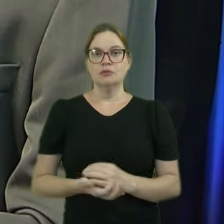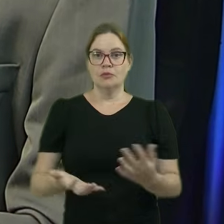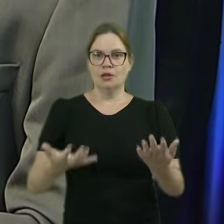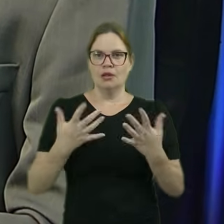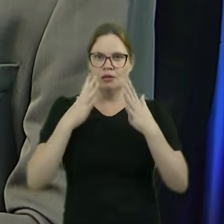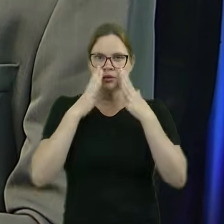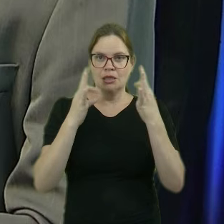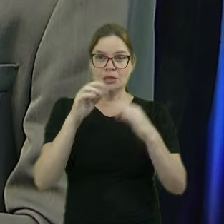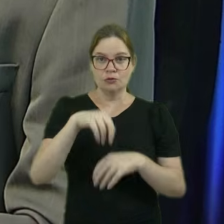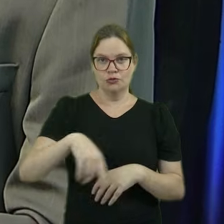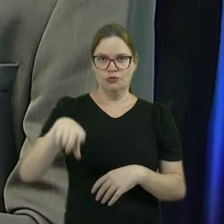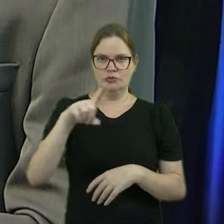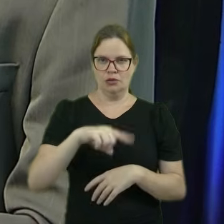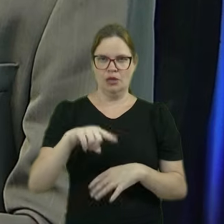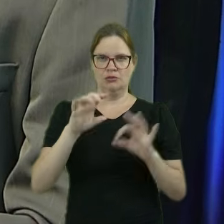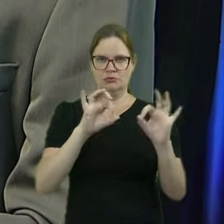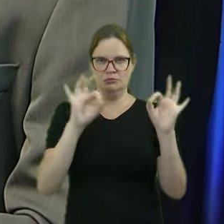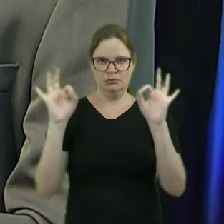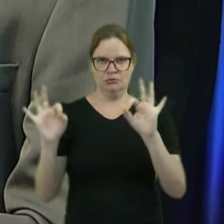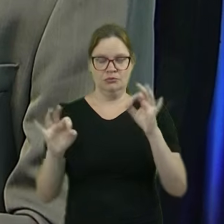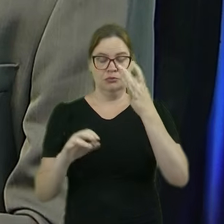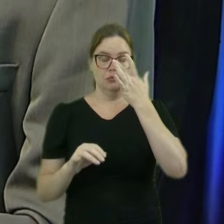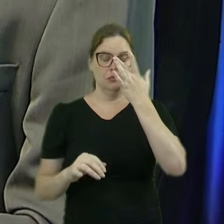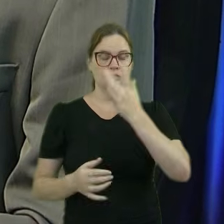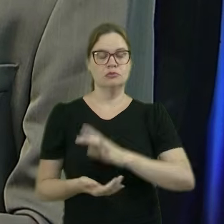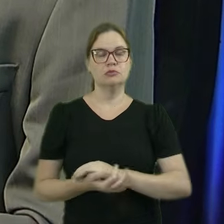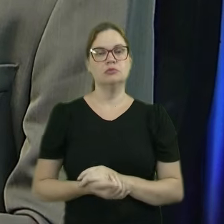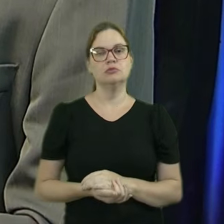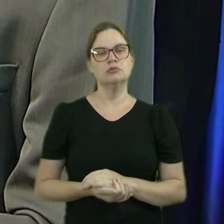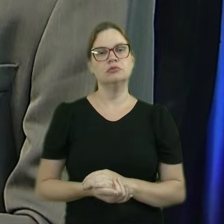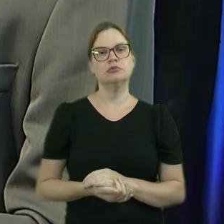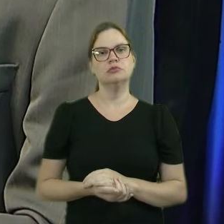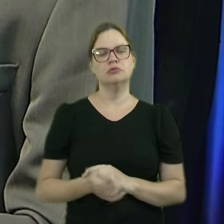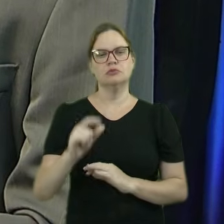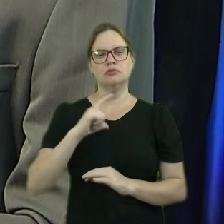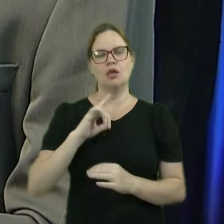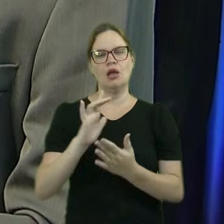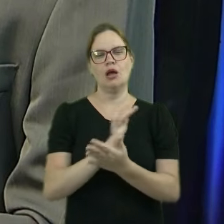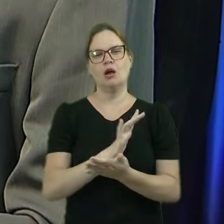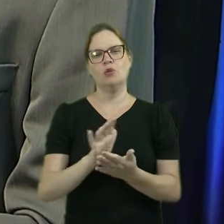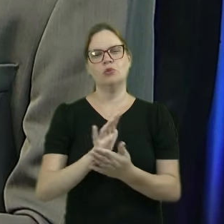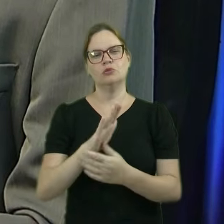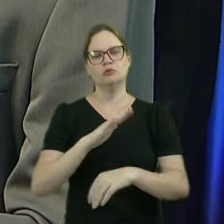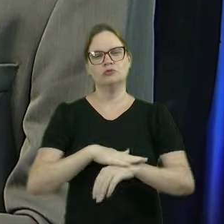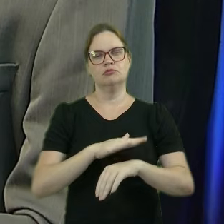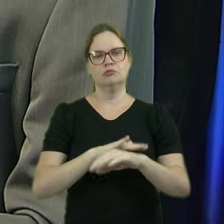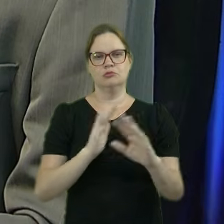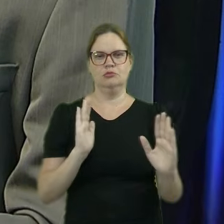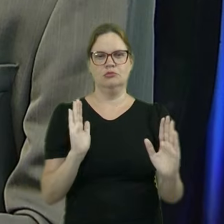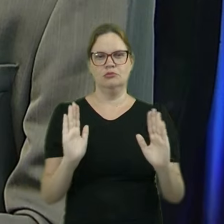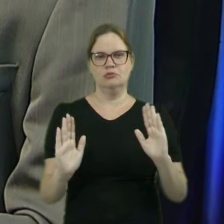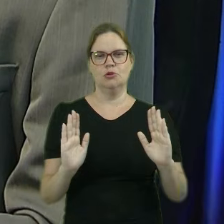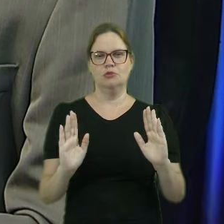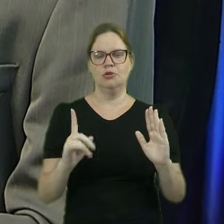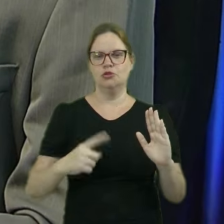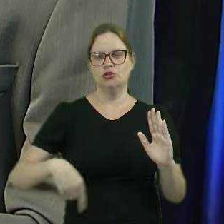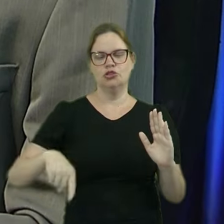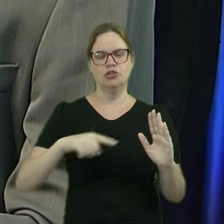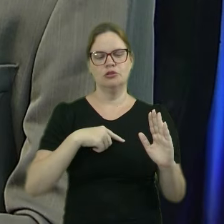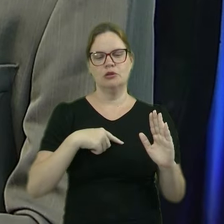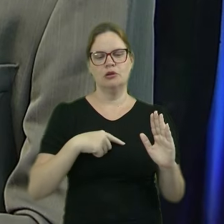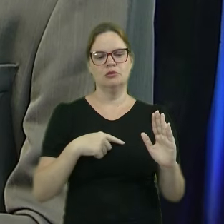nos ouve, que há momentos que a gente não